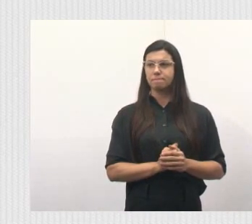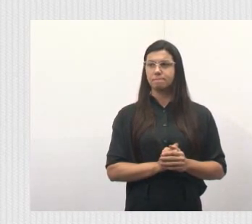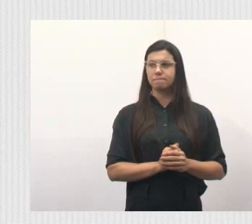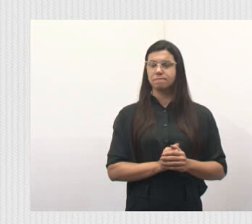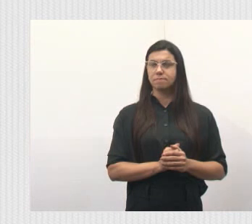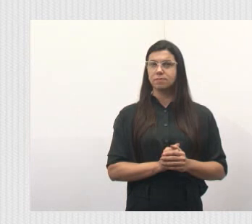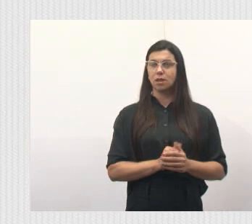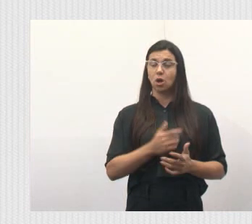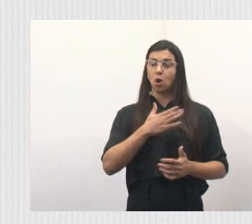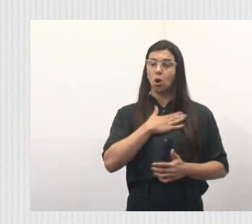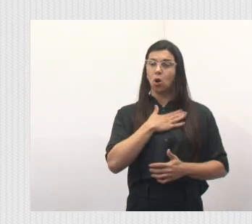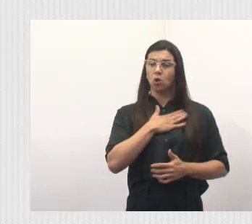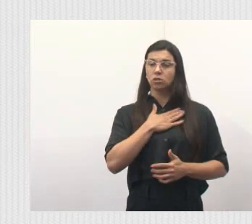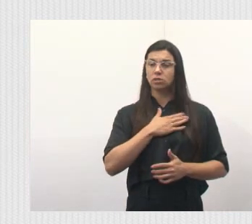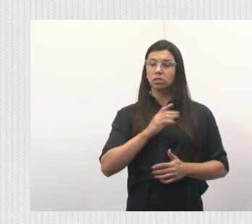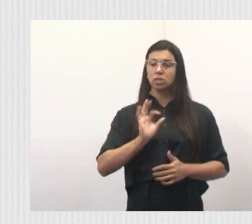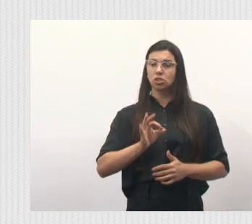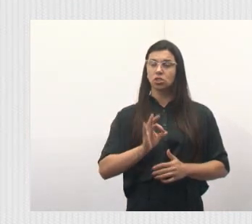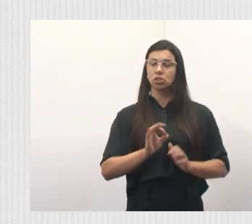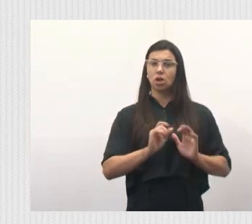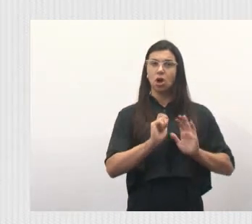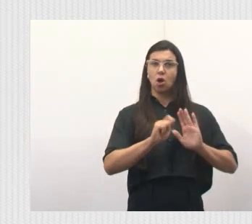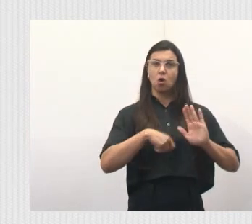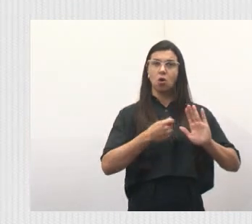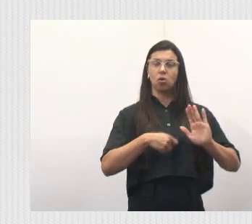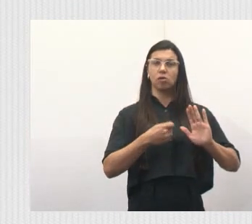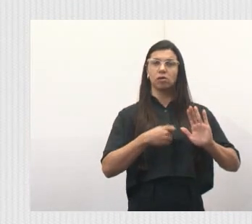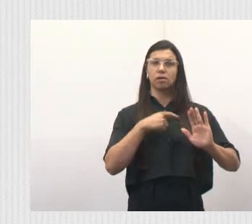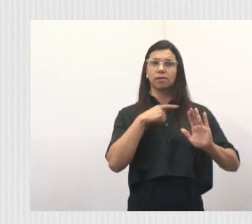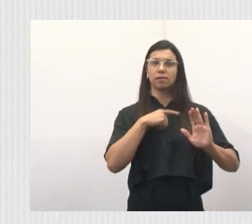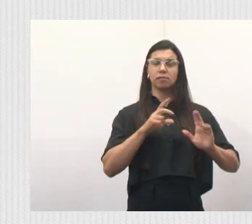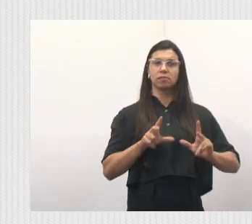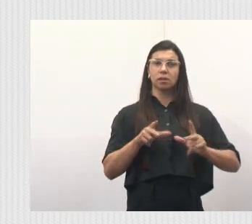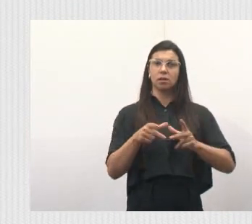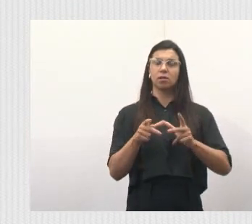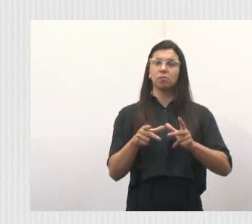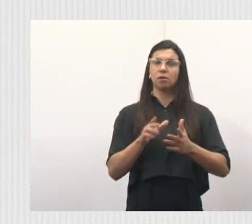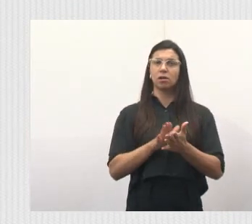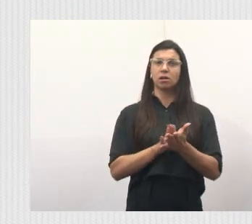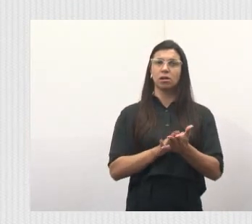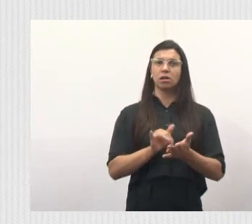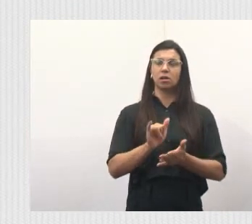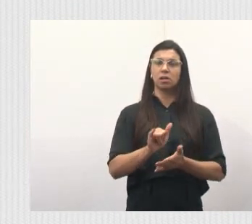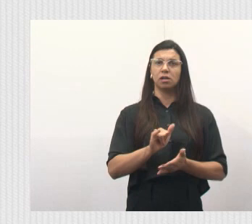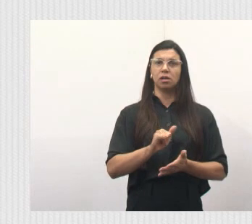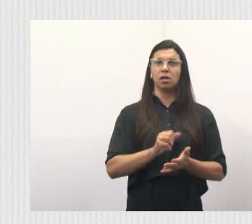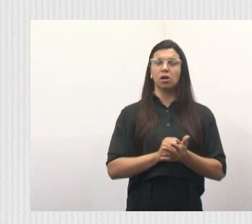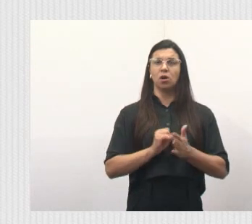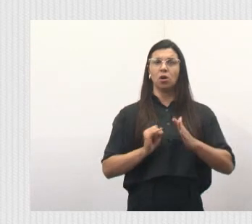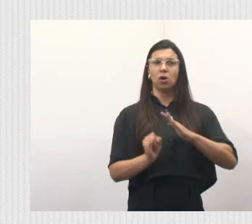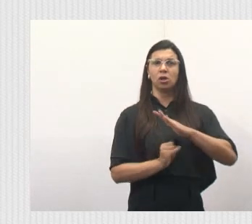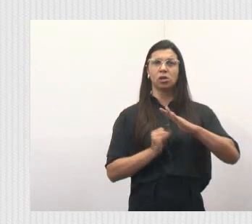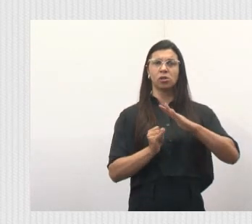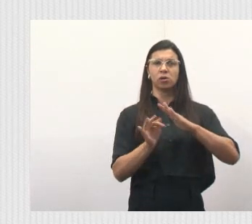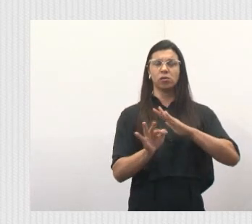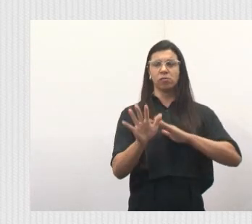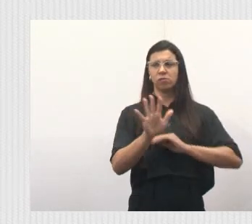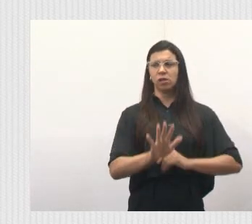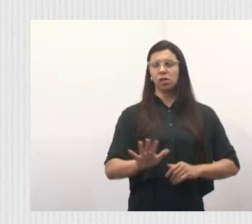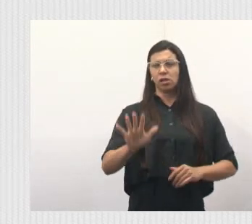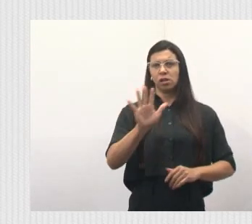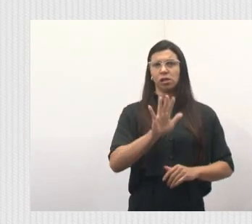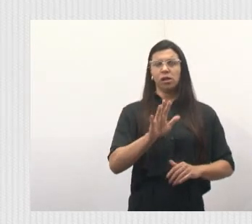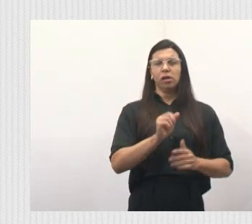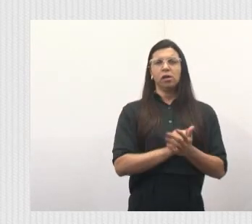Já gostaria já de soltar o vídeo de um evento que teve na Câmara Municipal aqui de Jacareí, do Instituto Federal, que foi a apresentação do